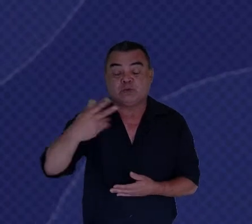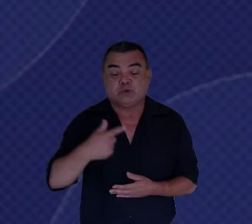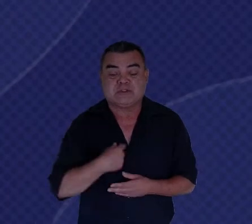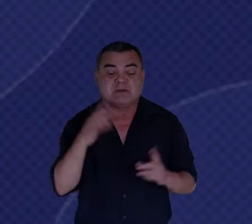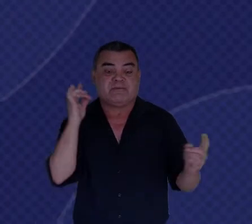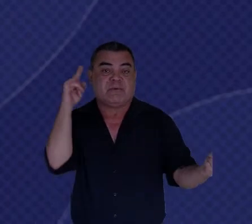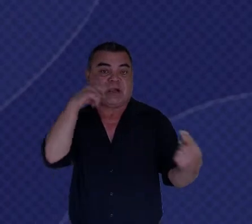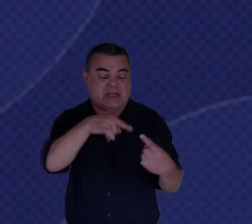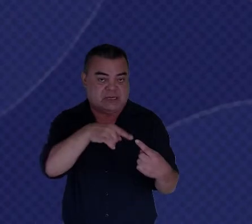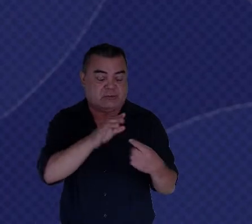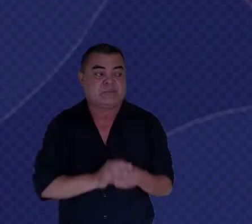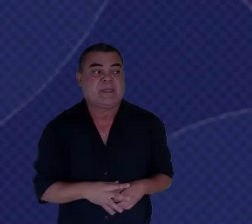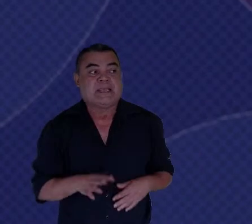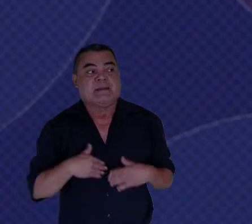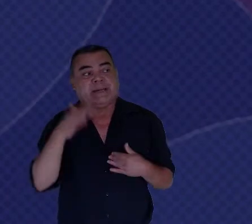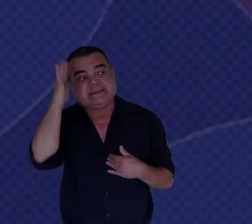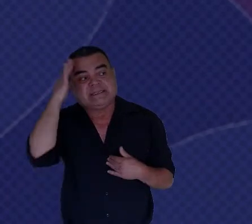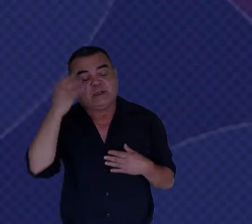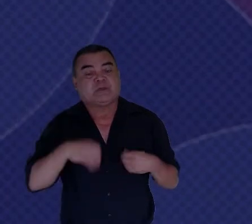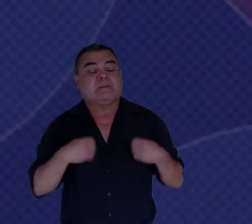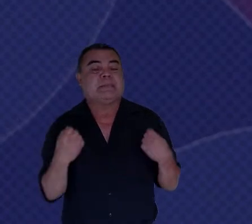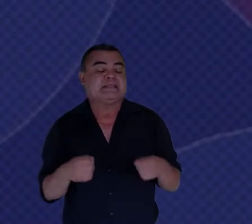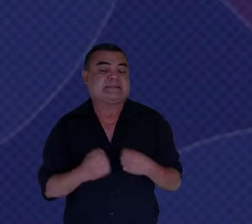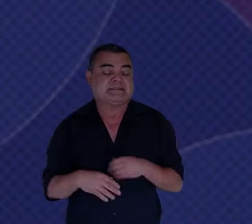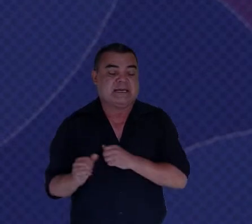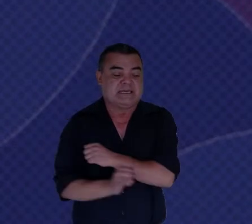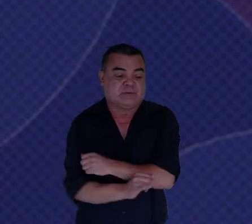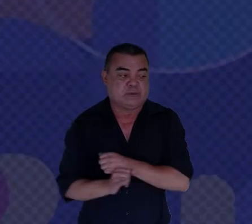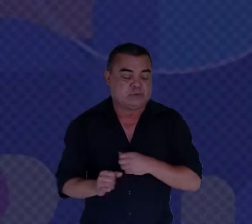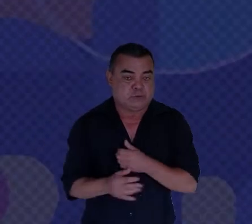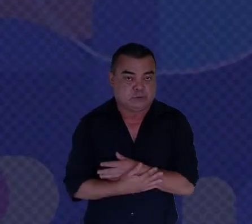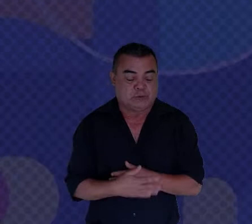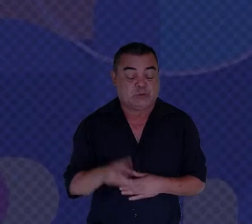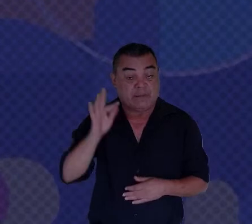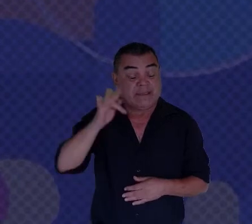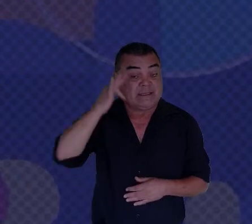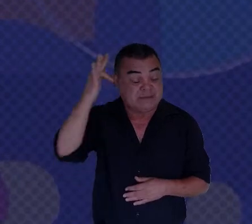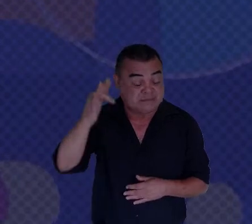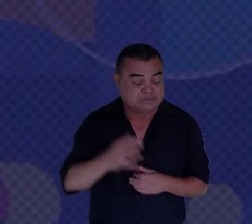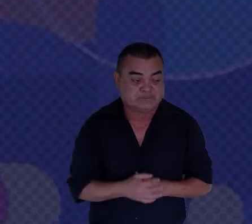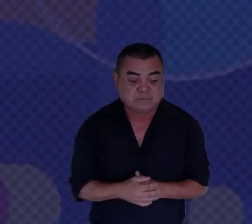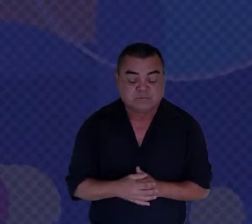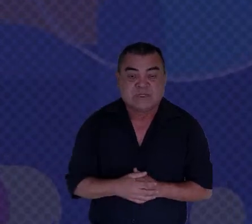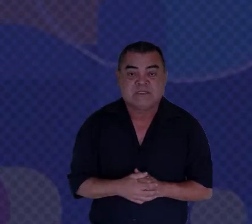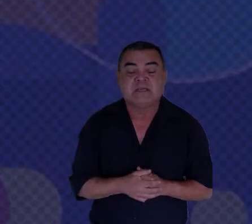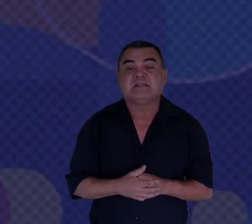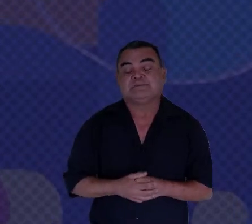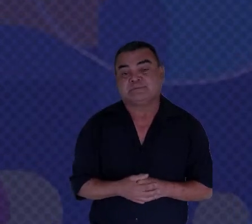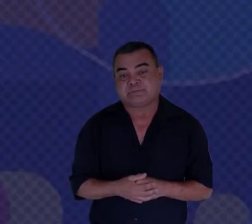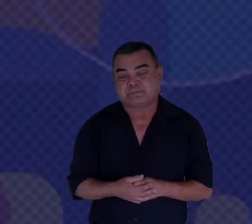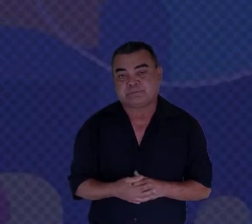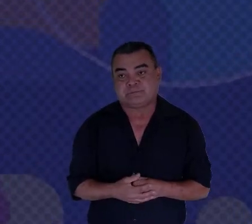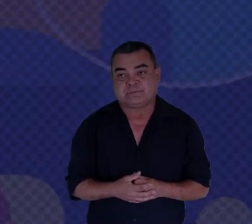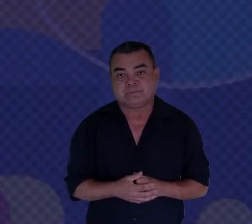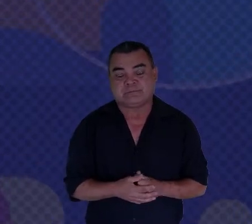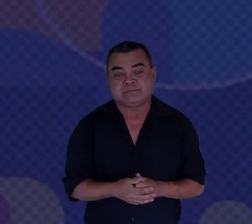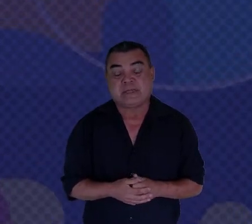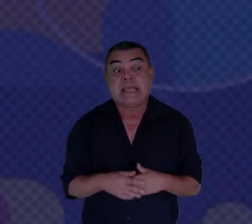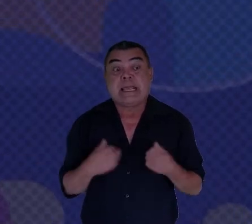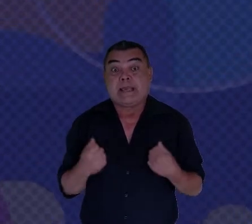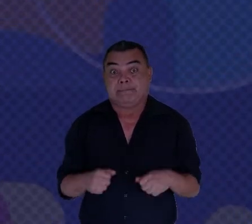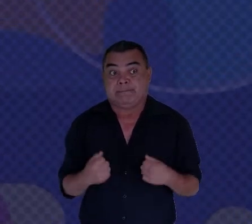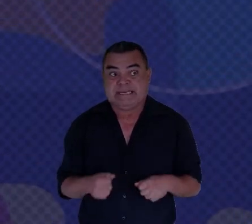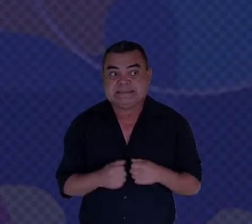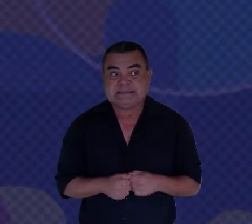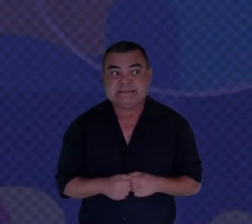naquela entender o que deve ser a infraestrutura do Amanhã e é